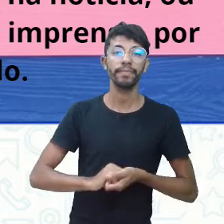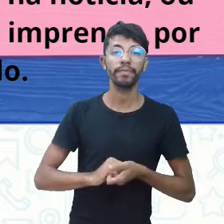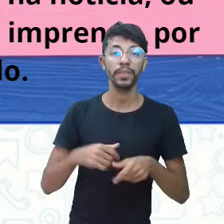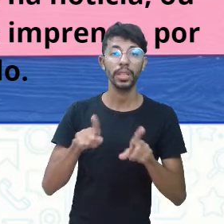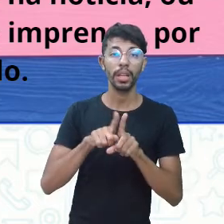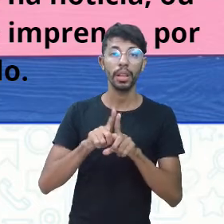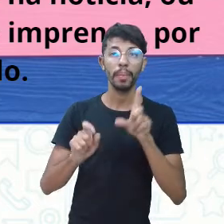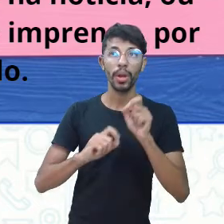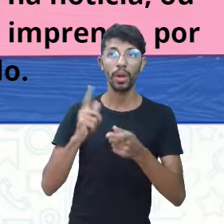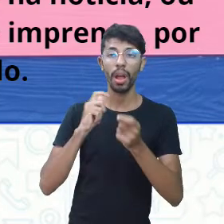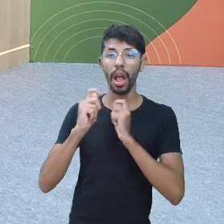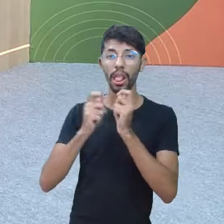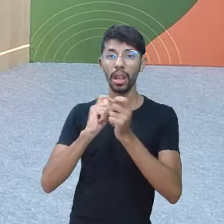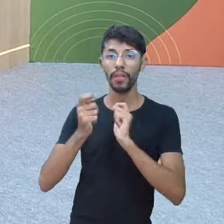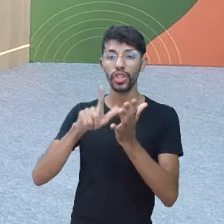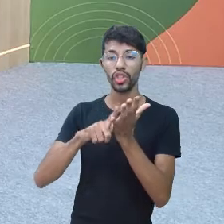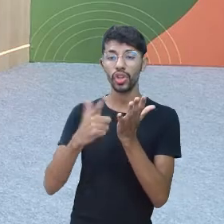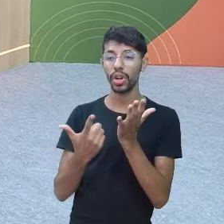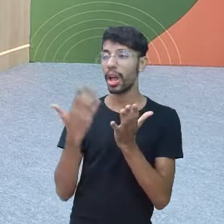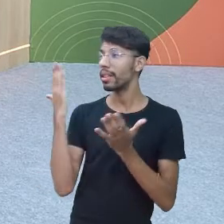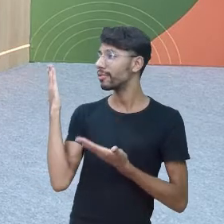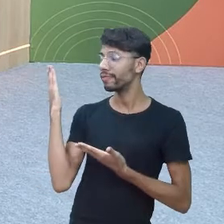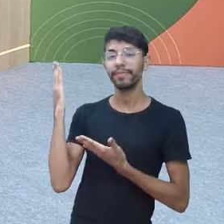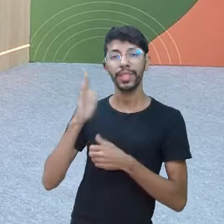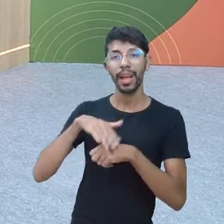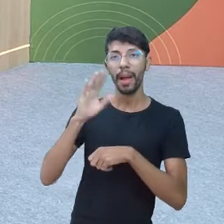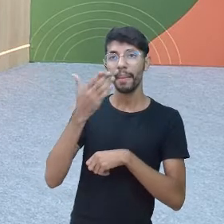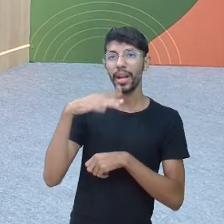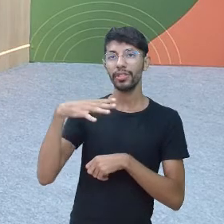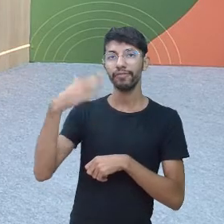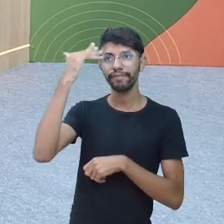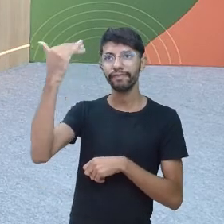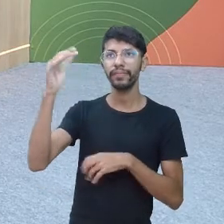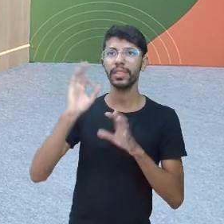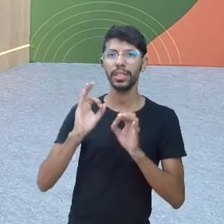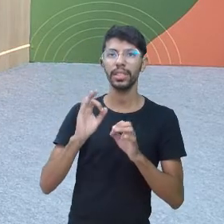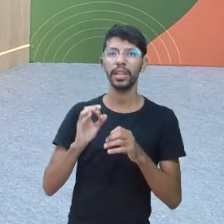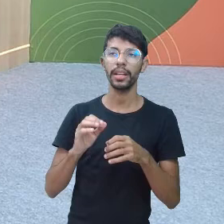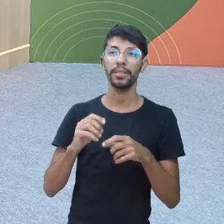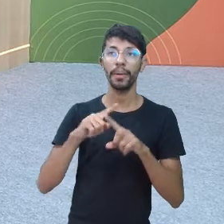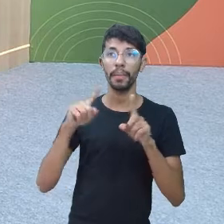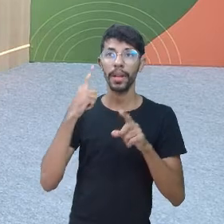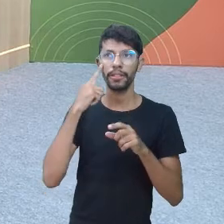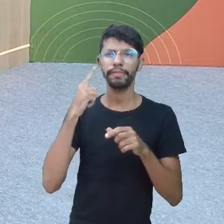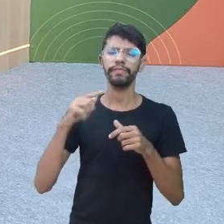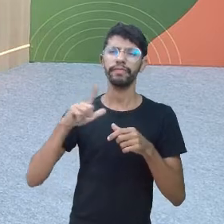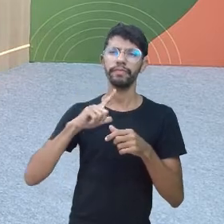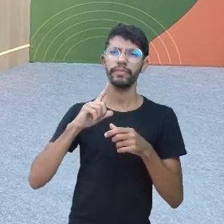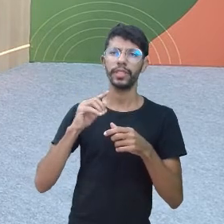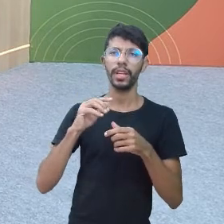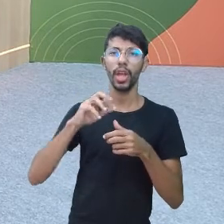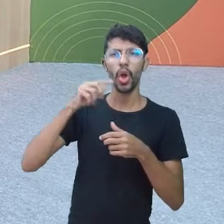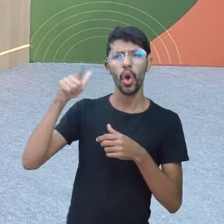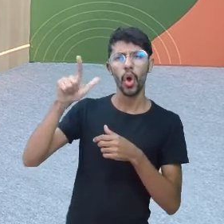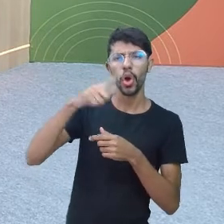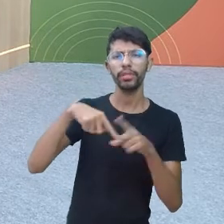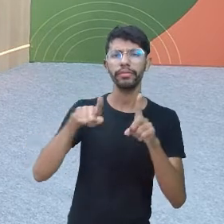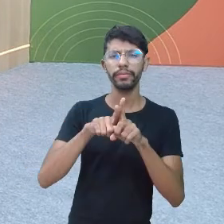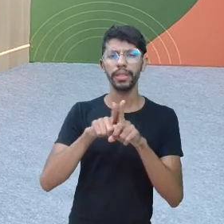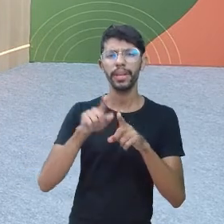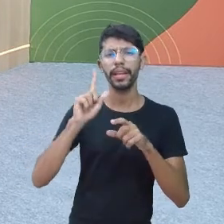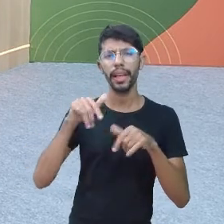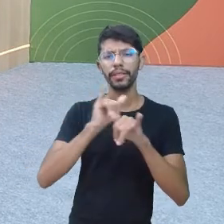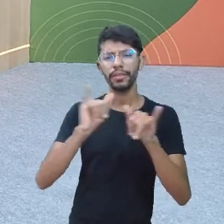né? Se bem que a de entretenimento também é bem divulgada pelos meios digitais, pelos meios de comunicação também.